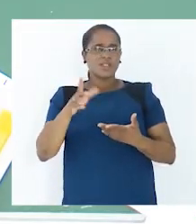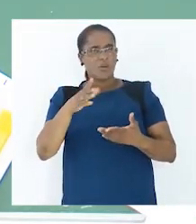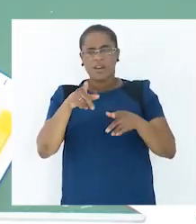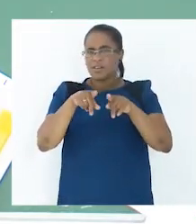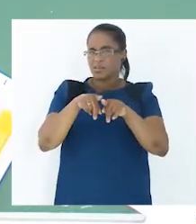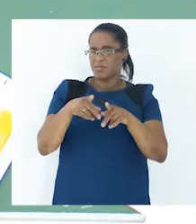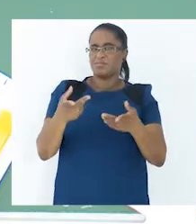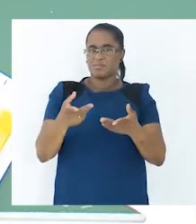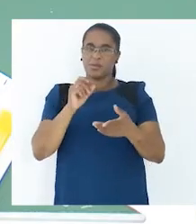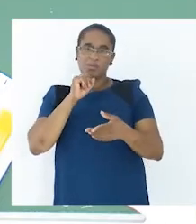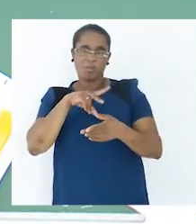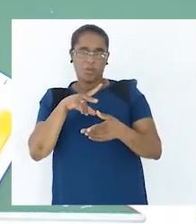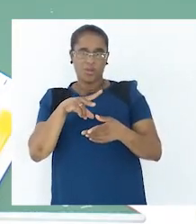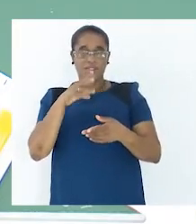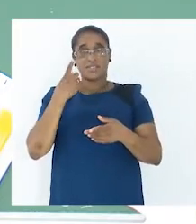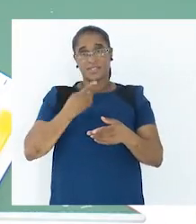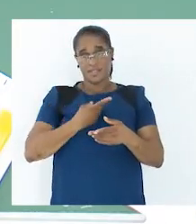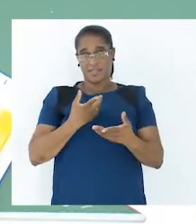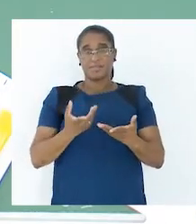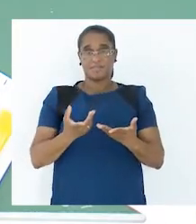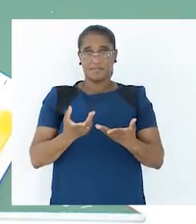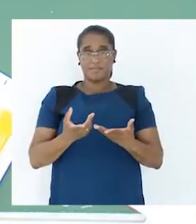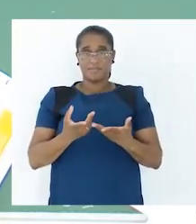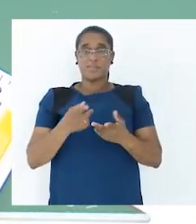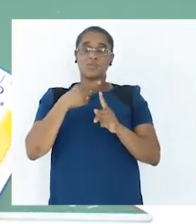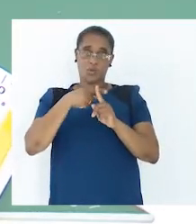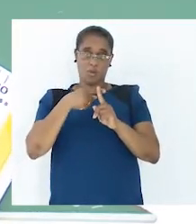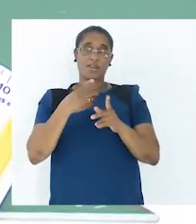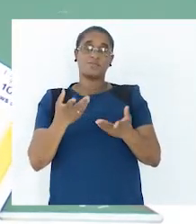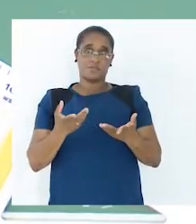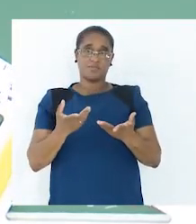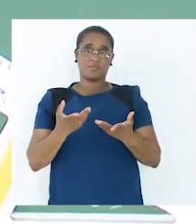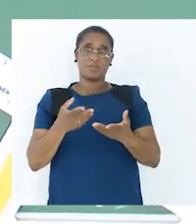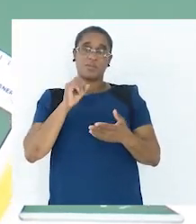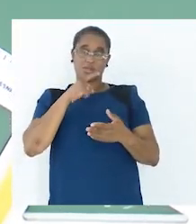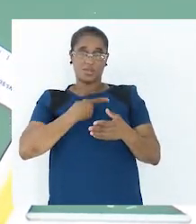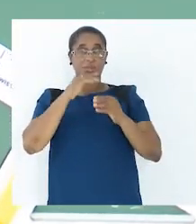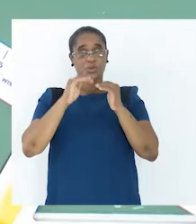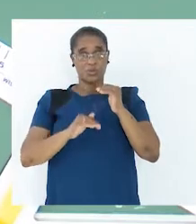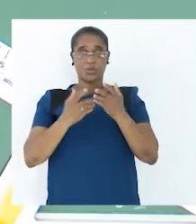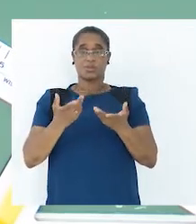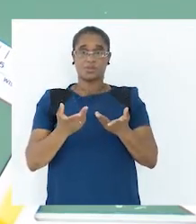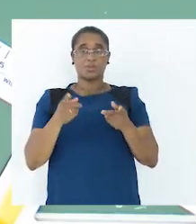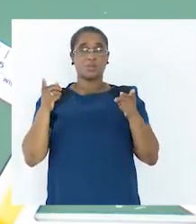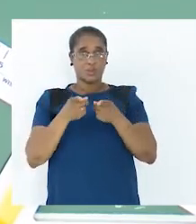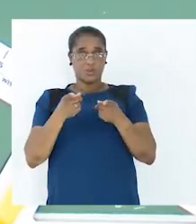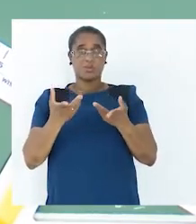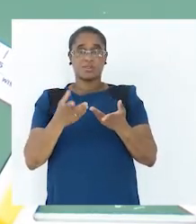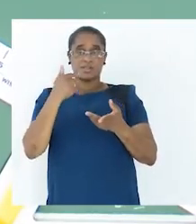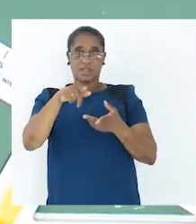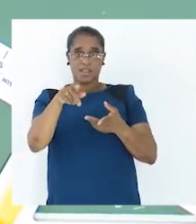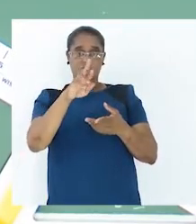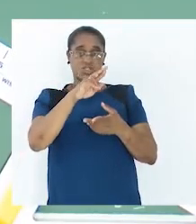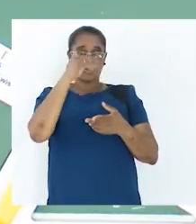semelhantes, por isso podem ser somados, não é? Podem ser reduzidos. Está aqui o x